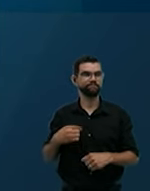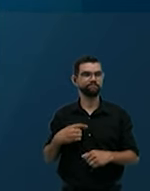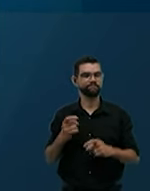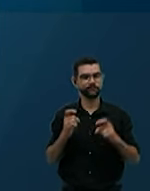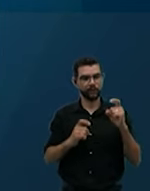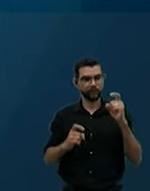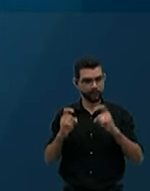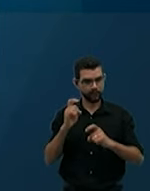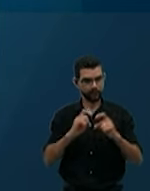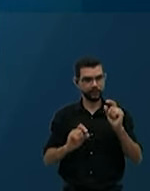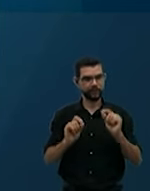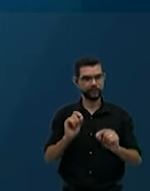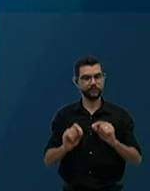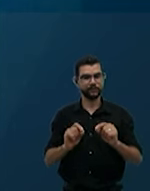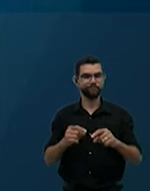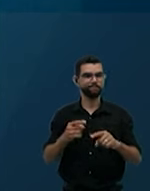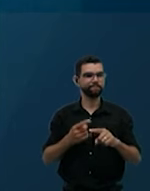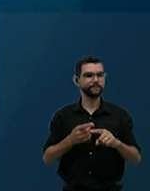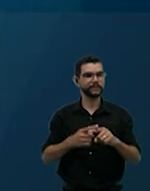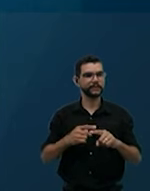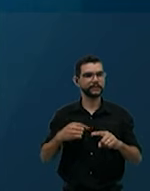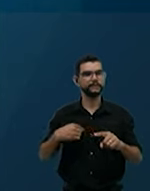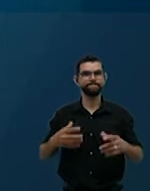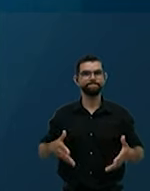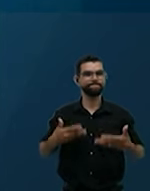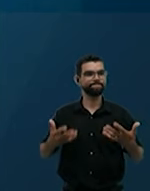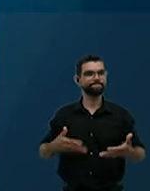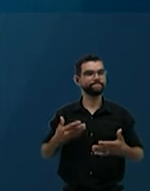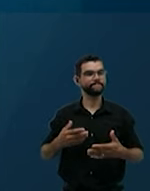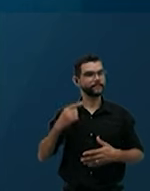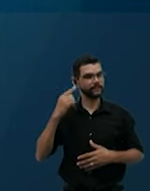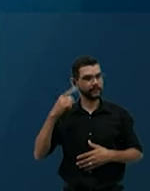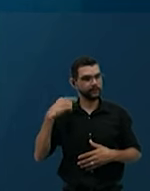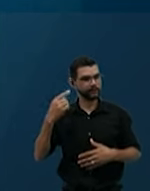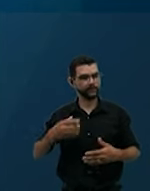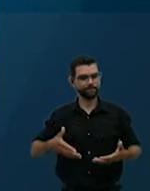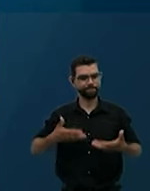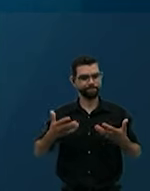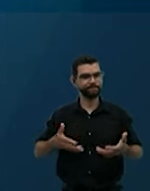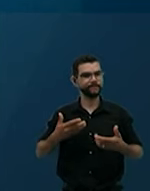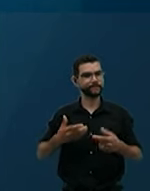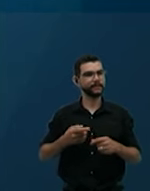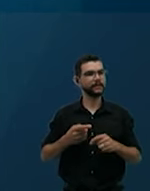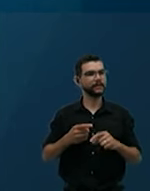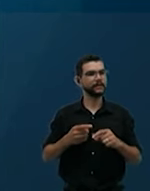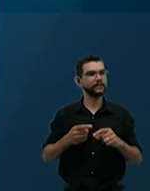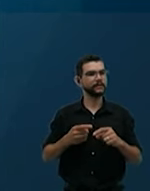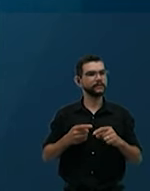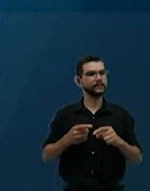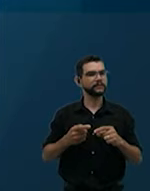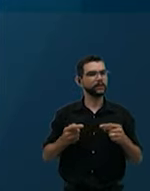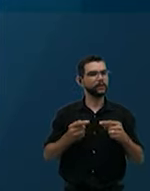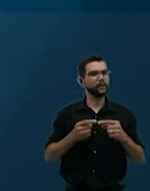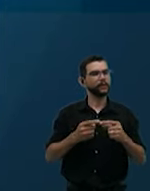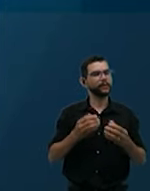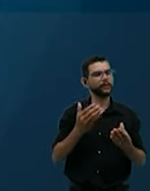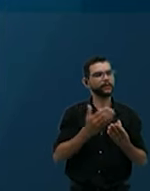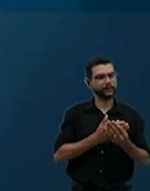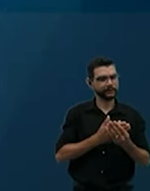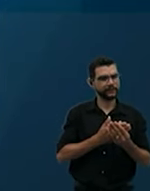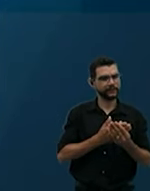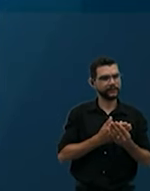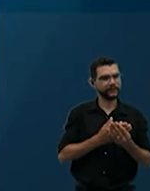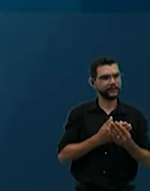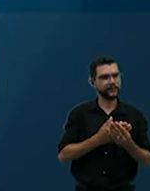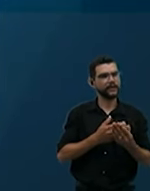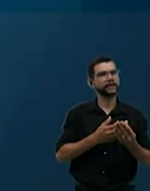entusiasta, advocacia entusiasta desses processos de resolução de demandas repetitivas como este, já participei de outros processos de resolução